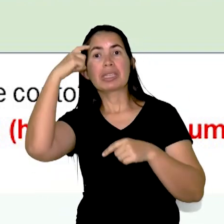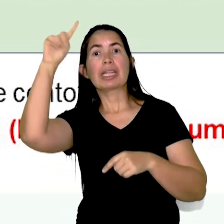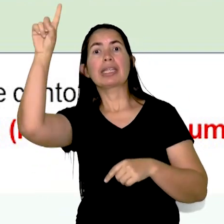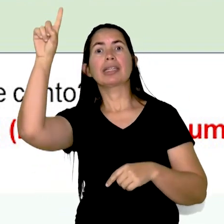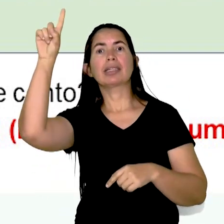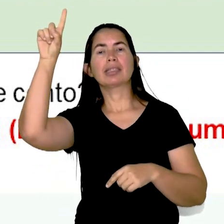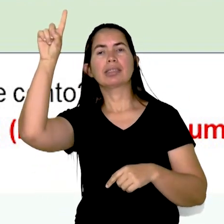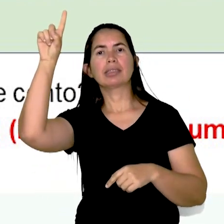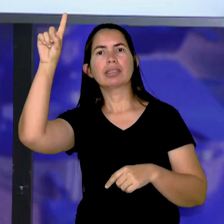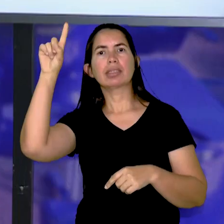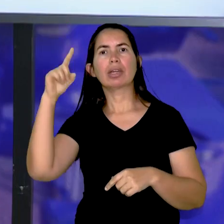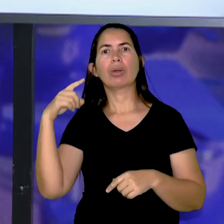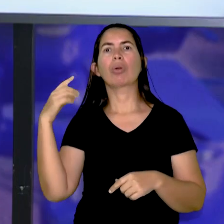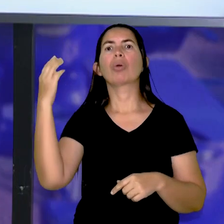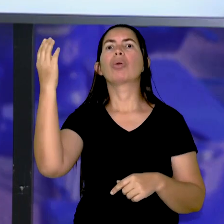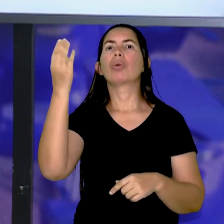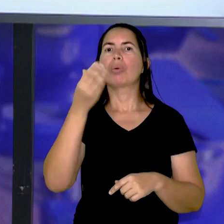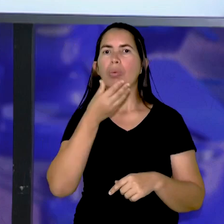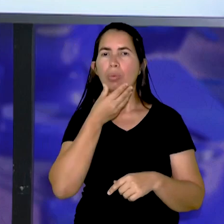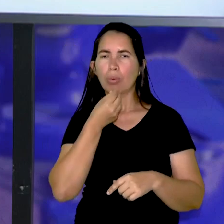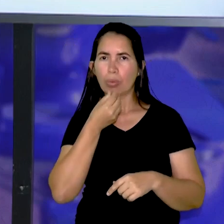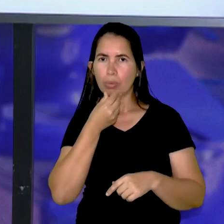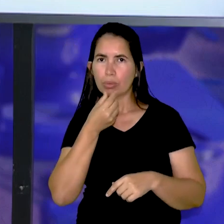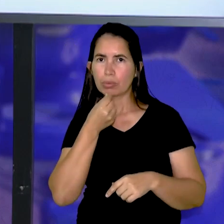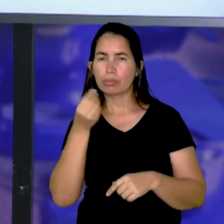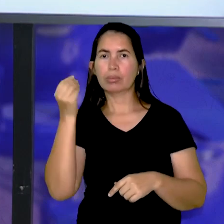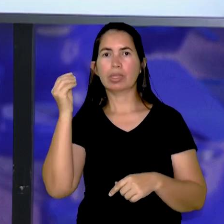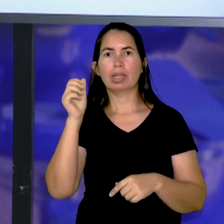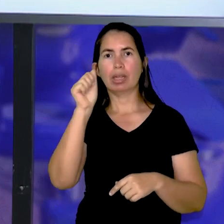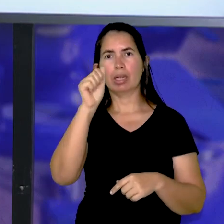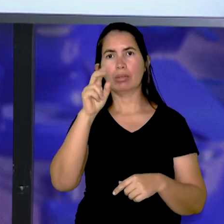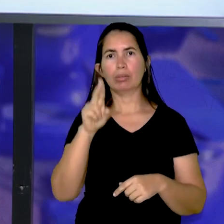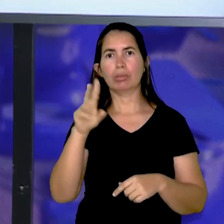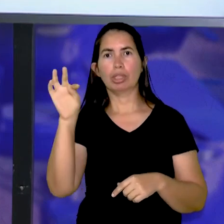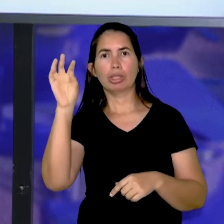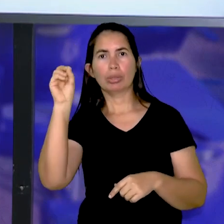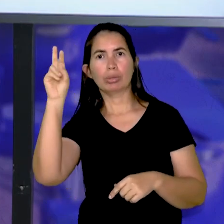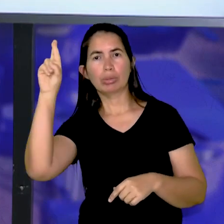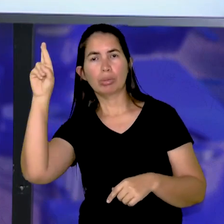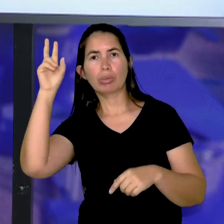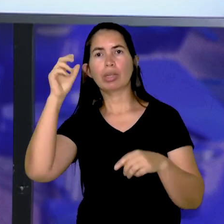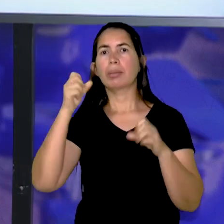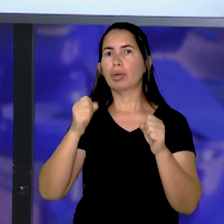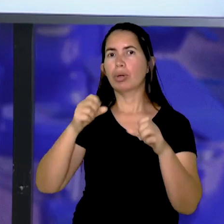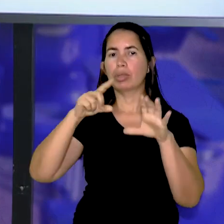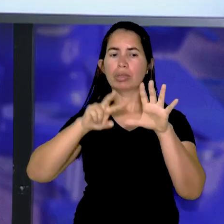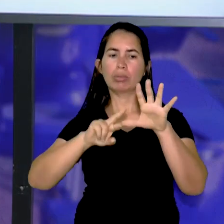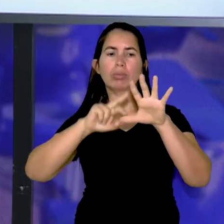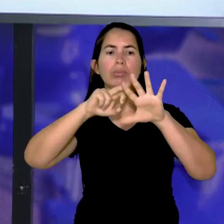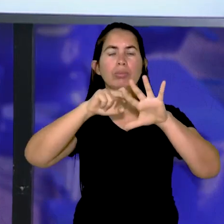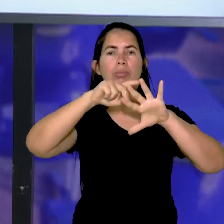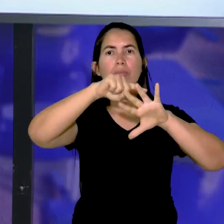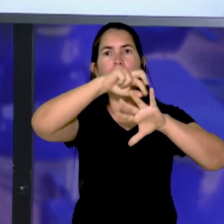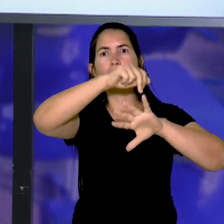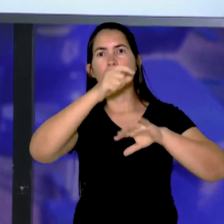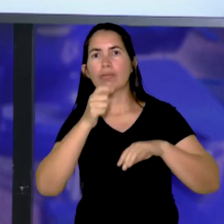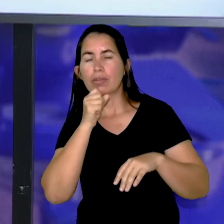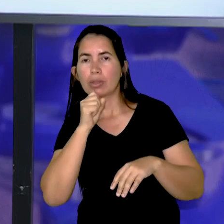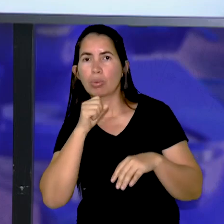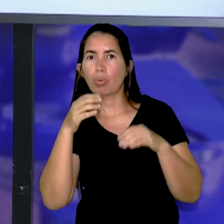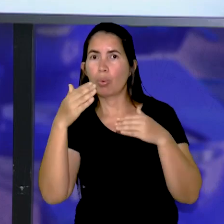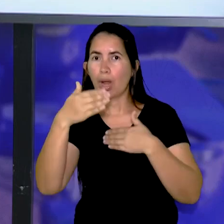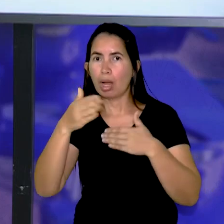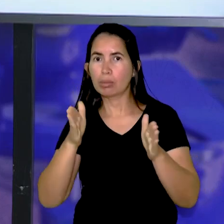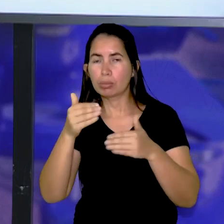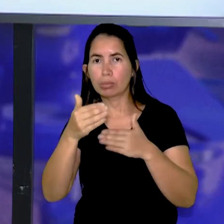ideia do que o autor quis nos passar, que pode ter escadas, um velho quarto, porque o diálogo dos fantasmas se